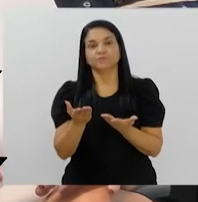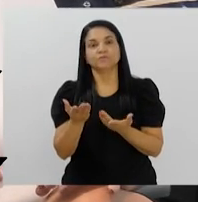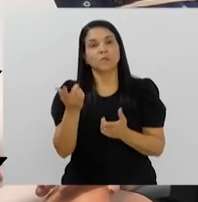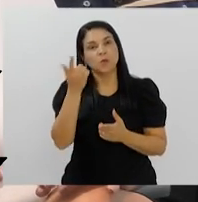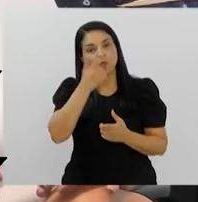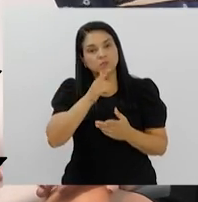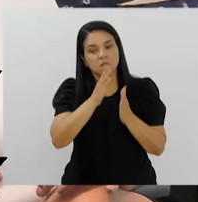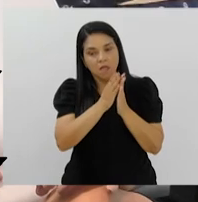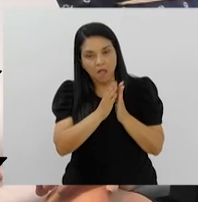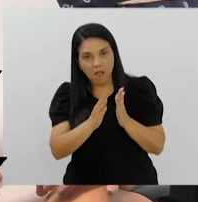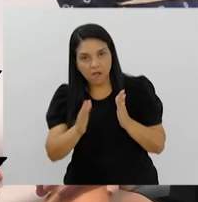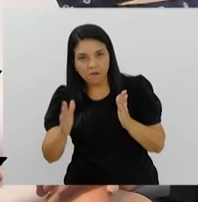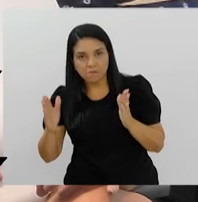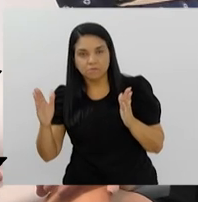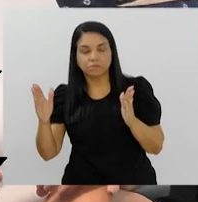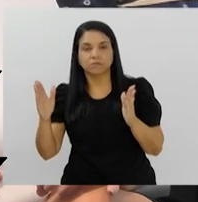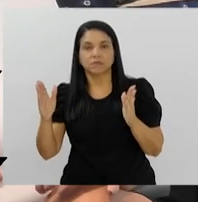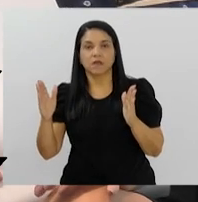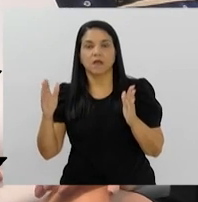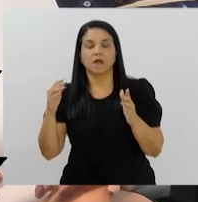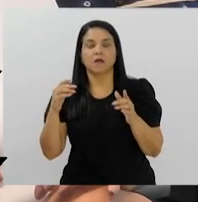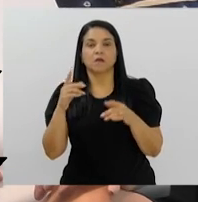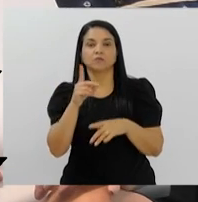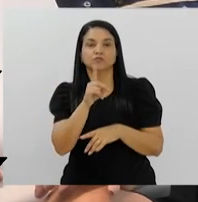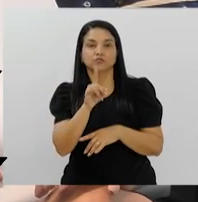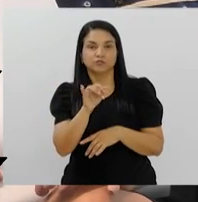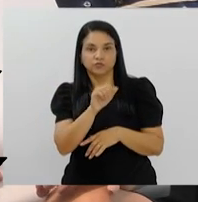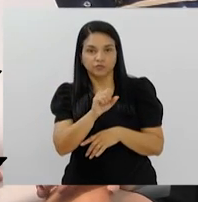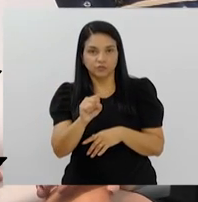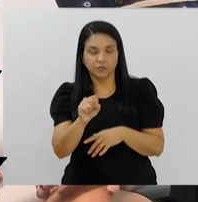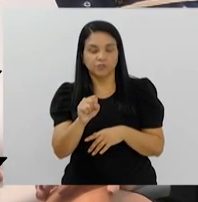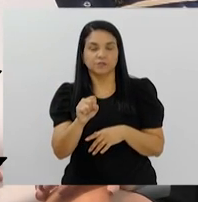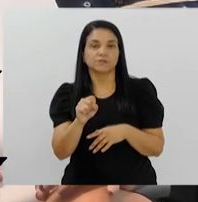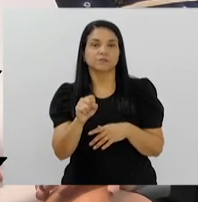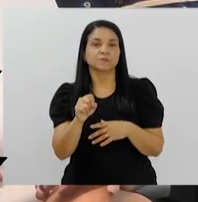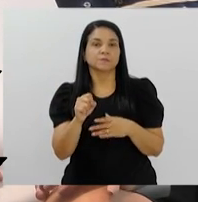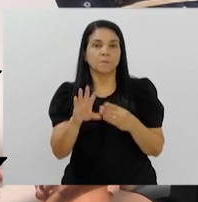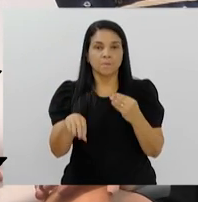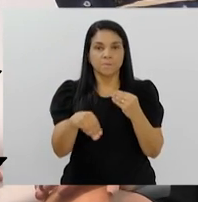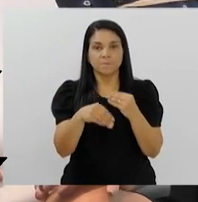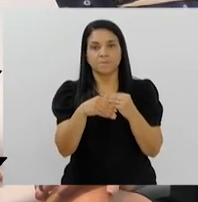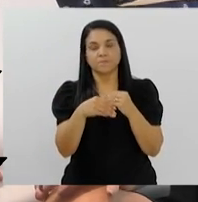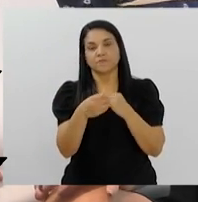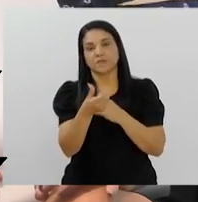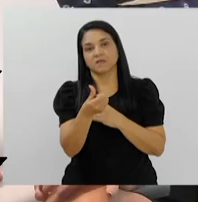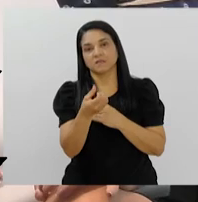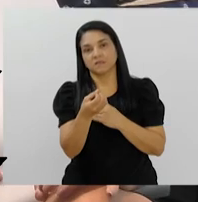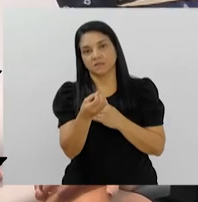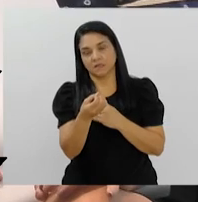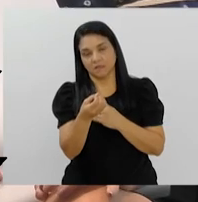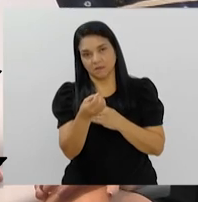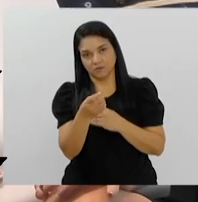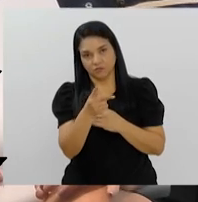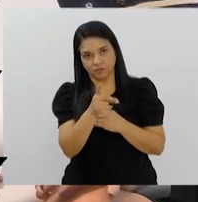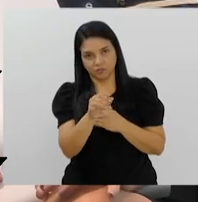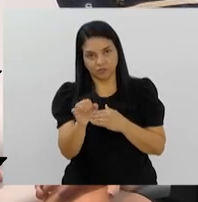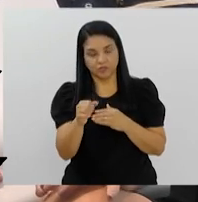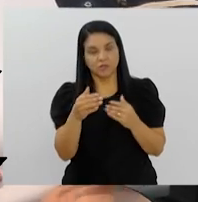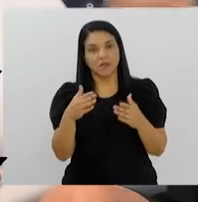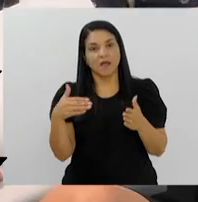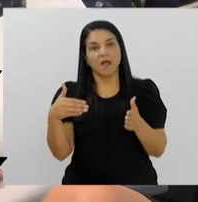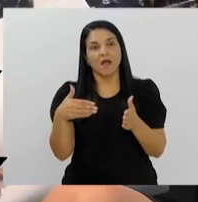ampliar eh os trabalhos para este para a sequência do dia 26 de